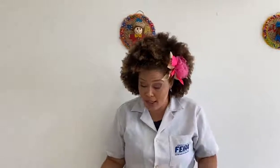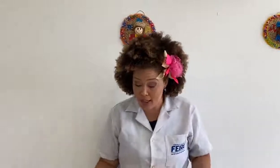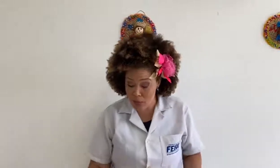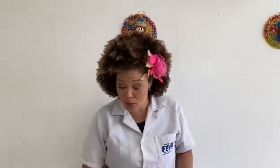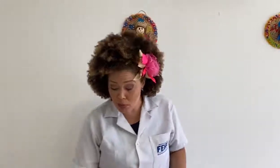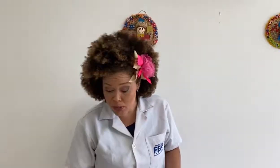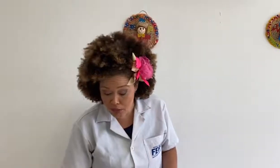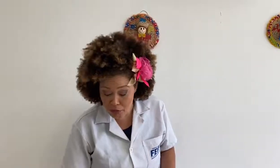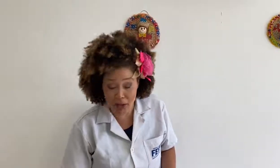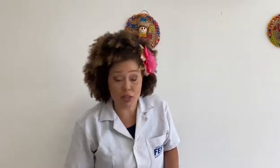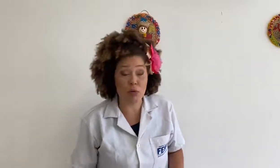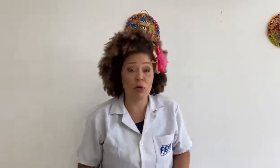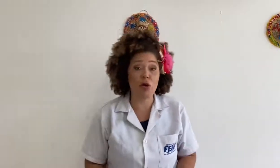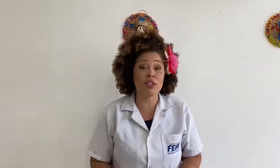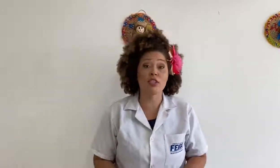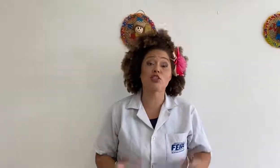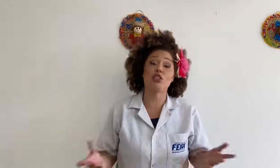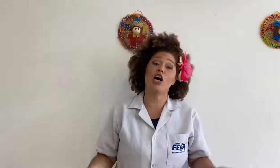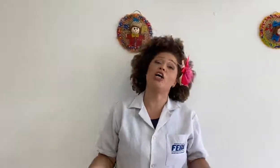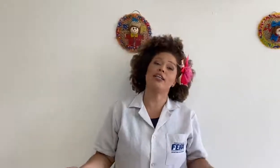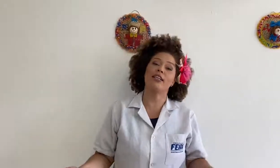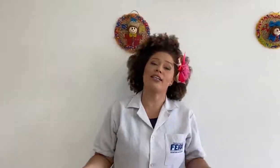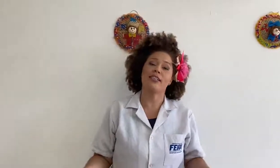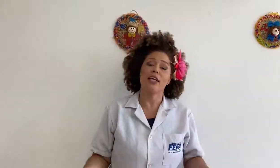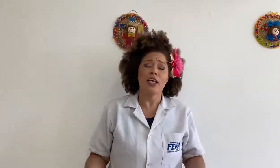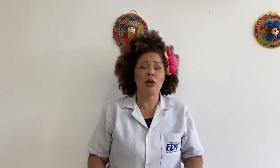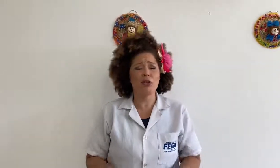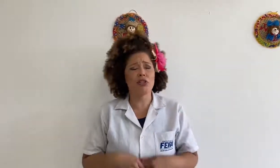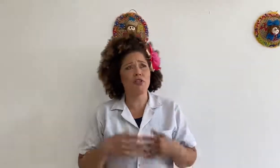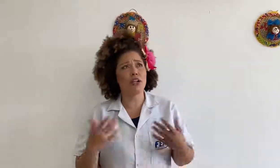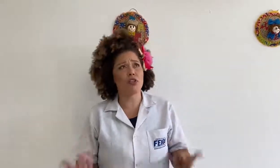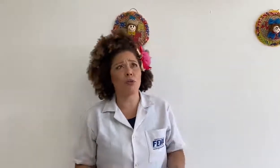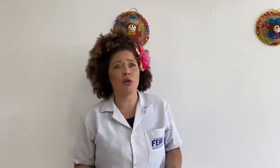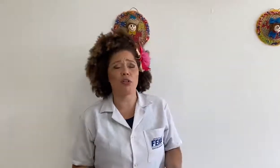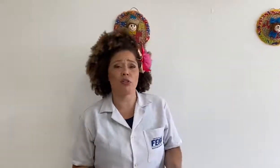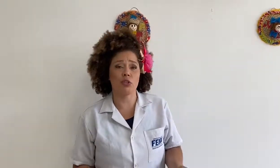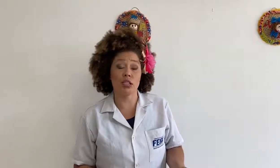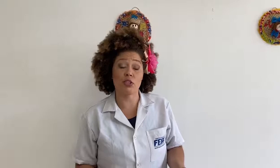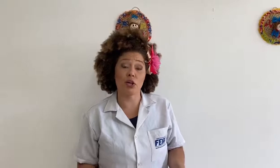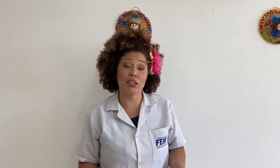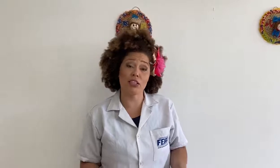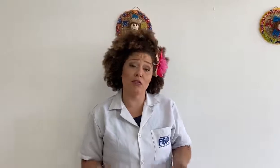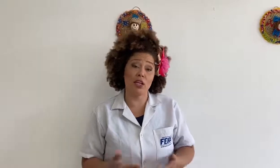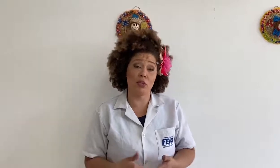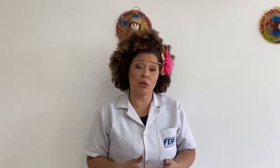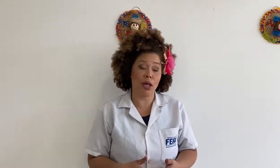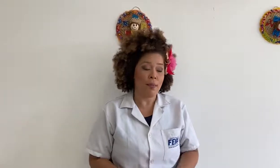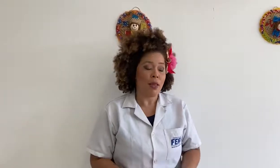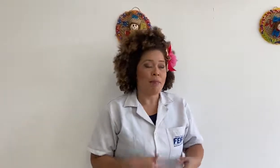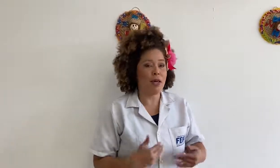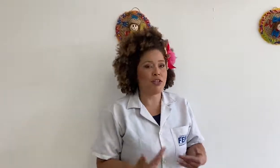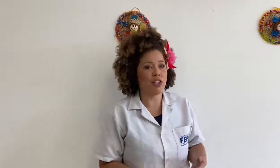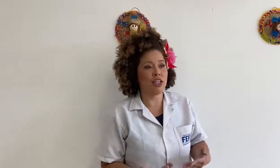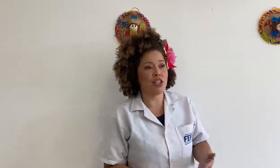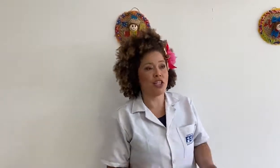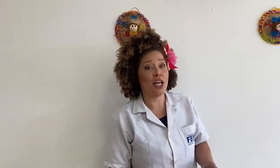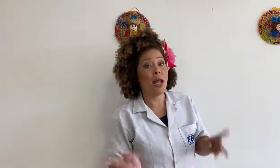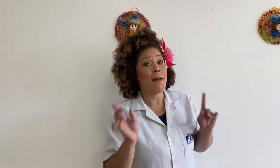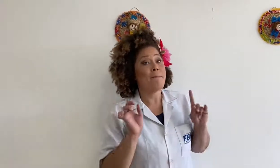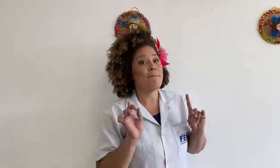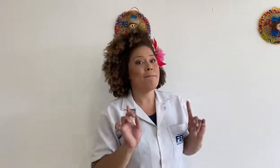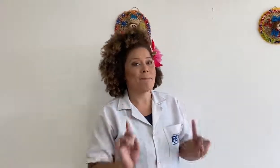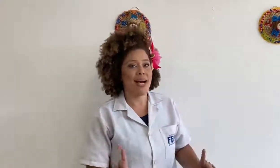coisas líquidas, mas vamos aqui falar sobre coisas sólidas. Quando a gente fala sobre coisas sólidas, a gente vai falar sobre o quê? Medidas